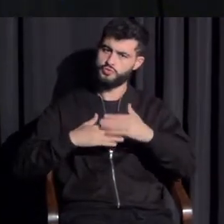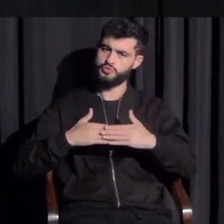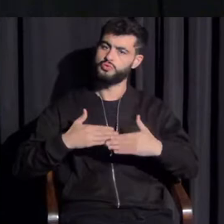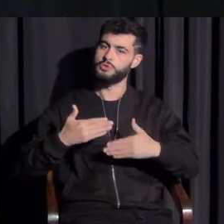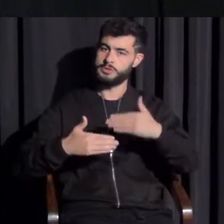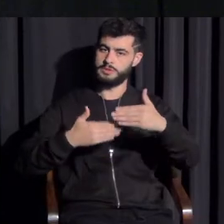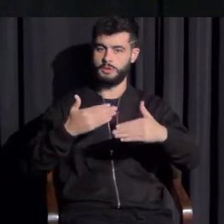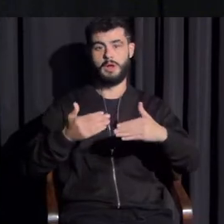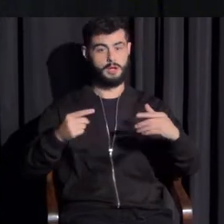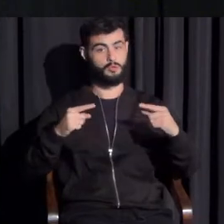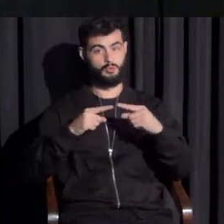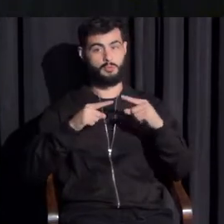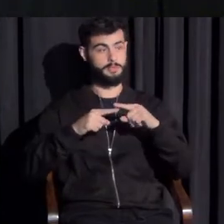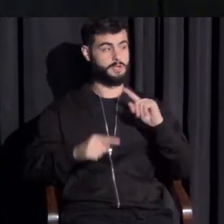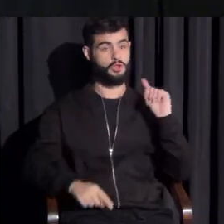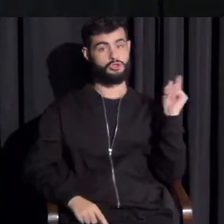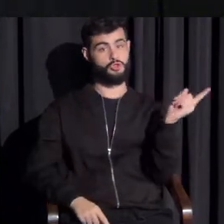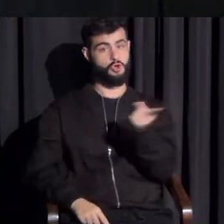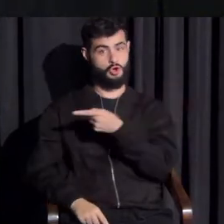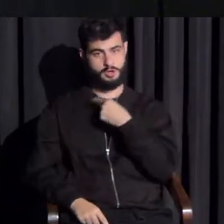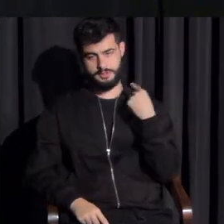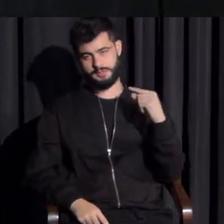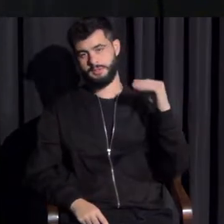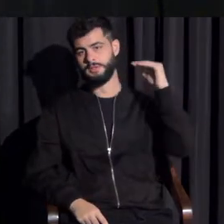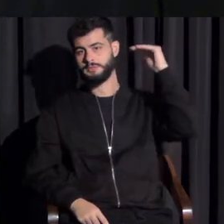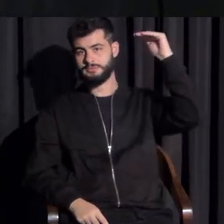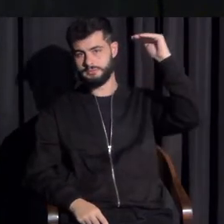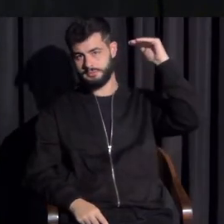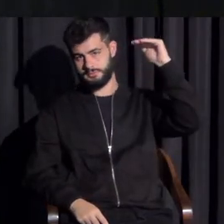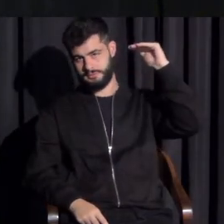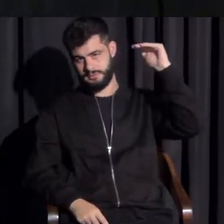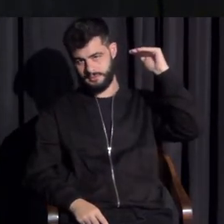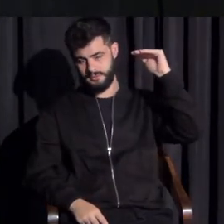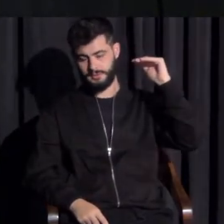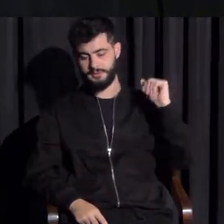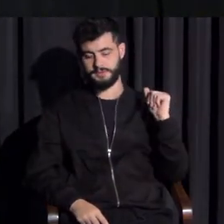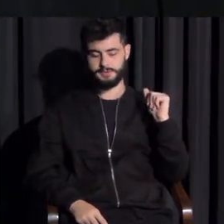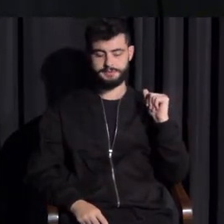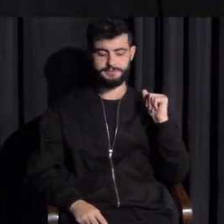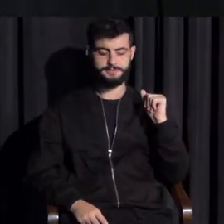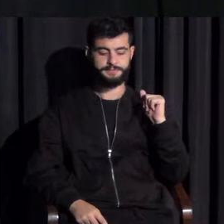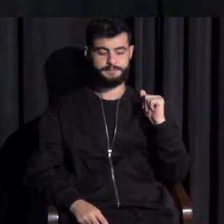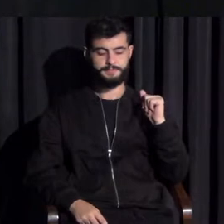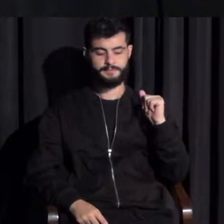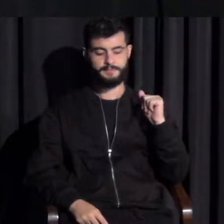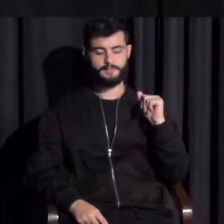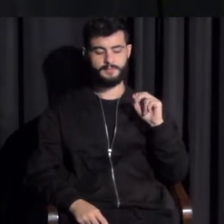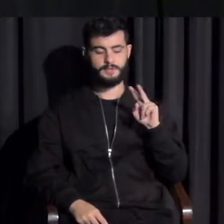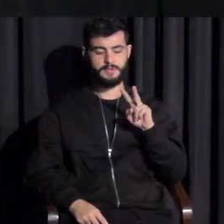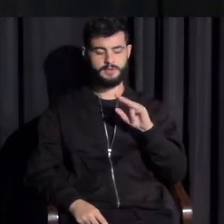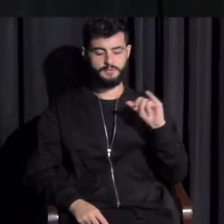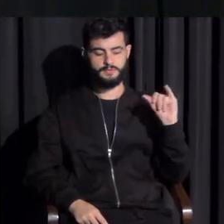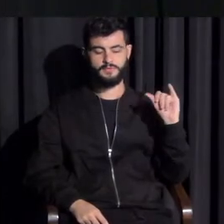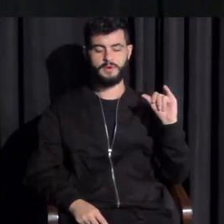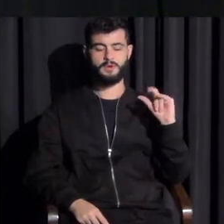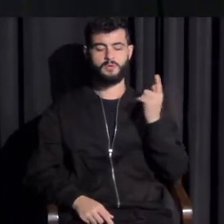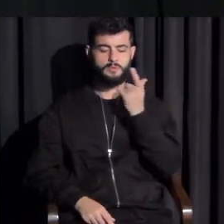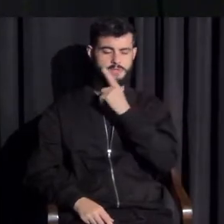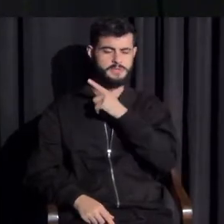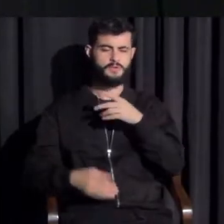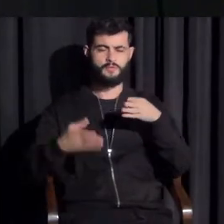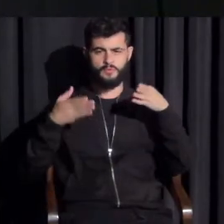adultas, adultos, né, que vão passar a se debruçar sobre eles